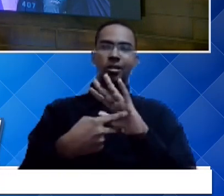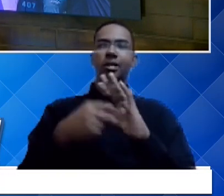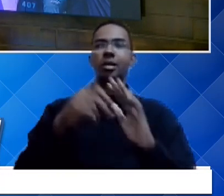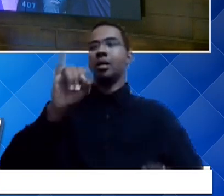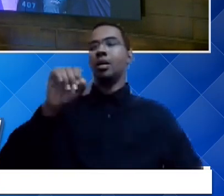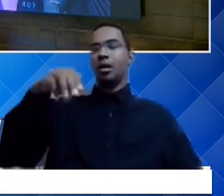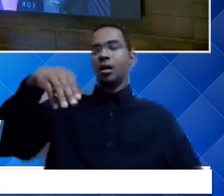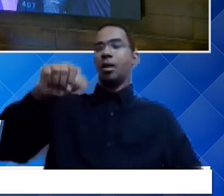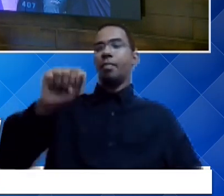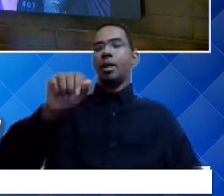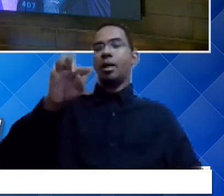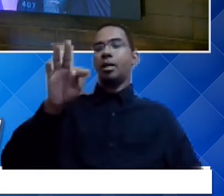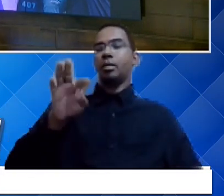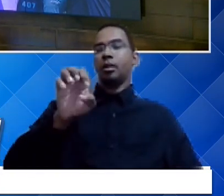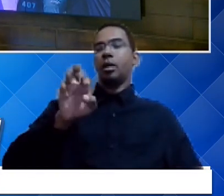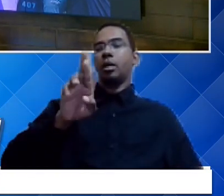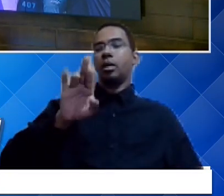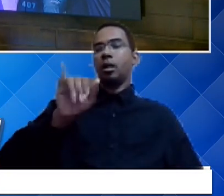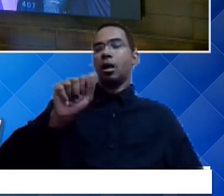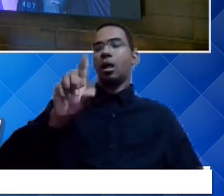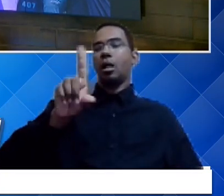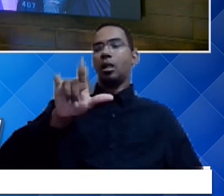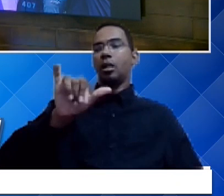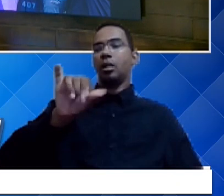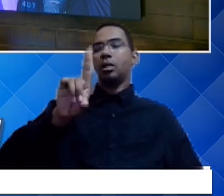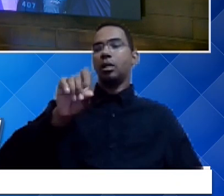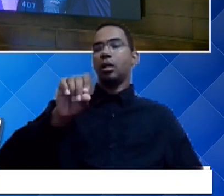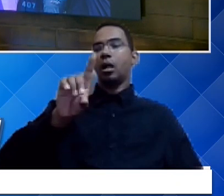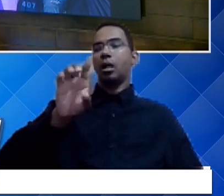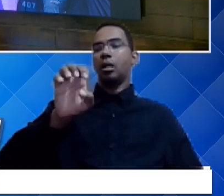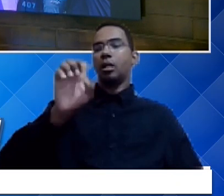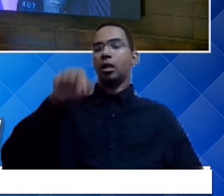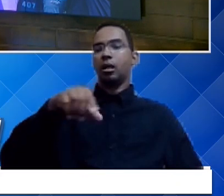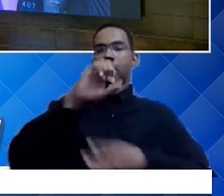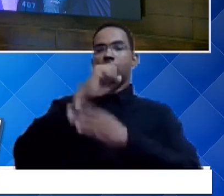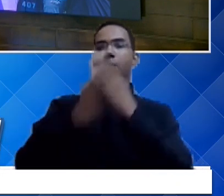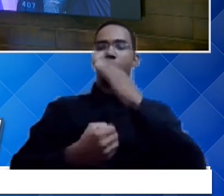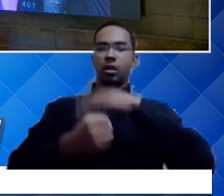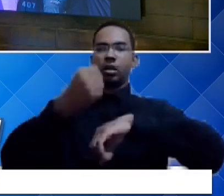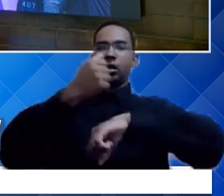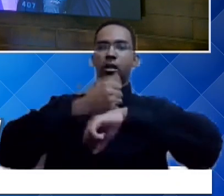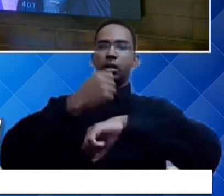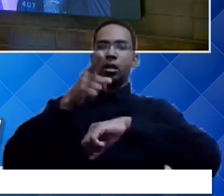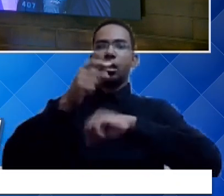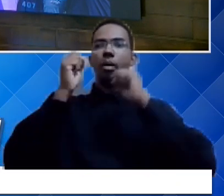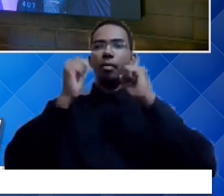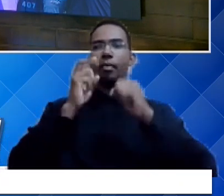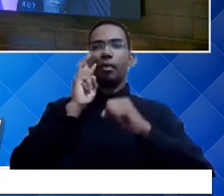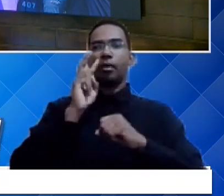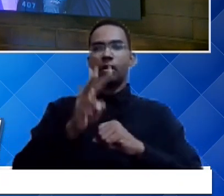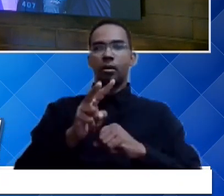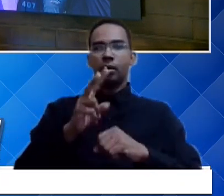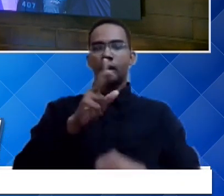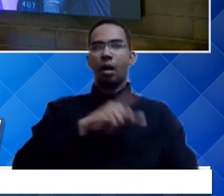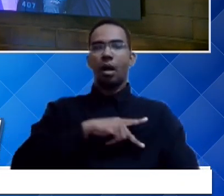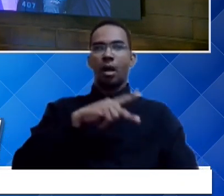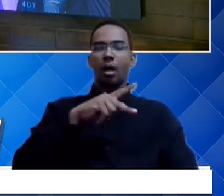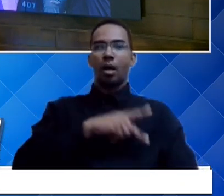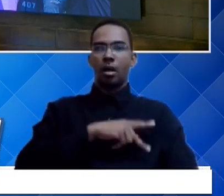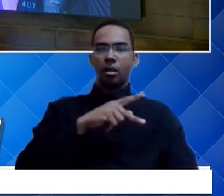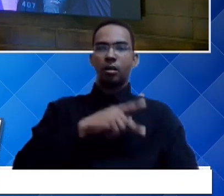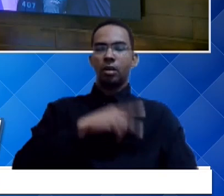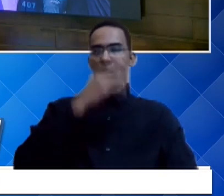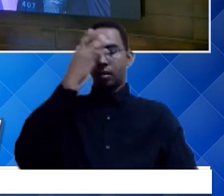imaterialidade aqui do basquete para a cidade franca. Aí nessa foto a gente pode ver a paixão dos